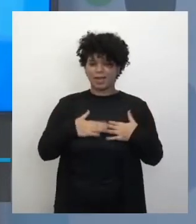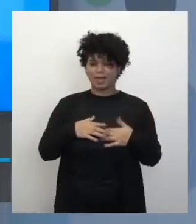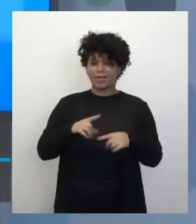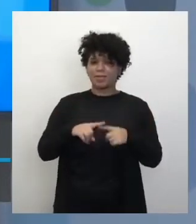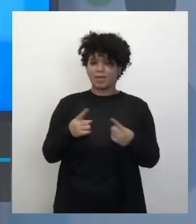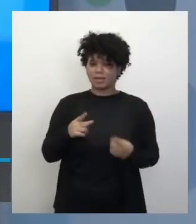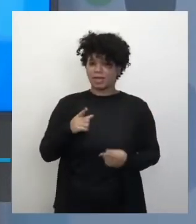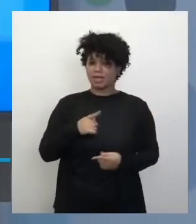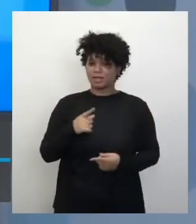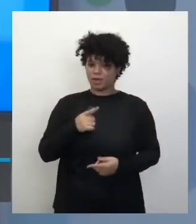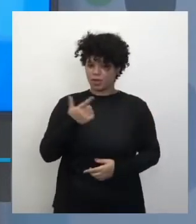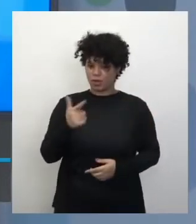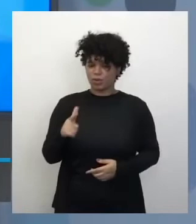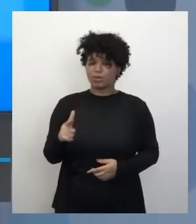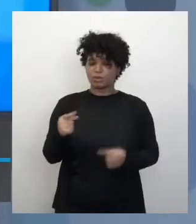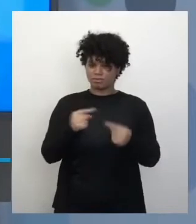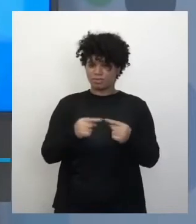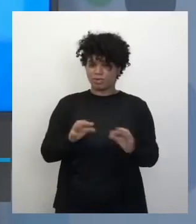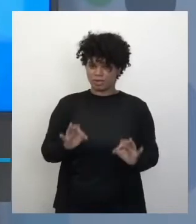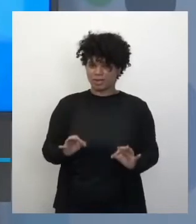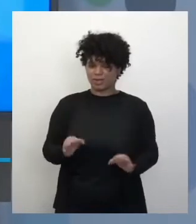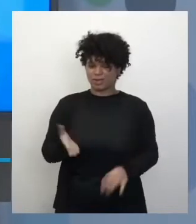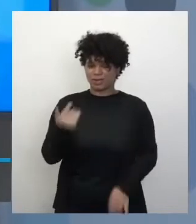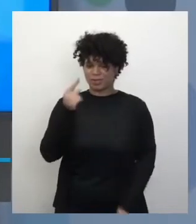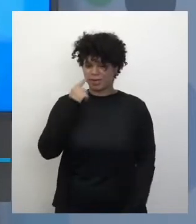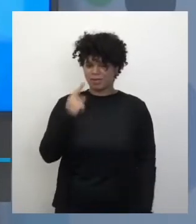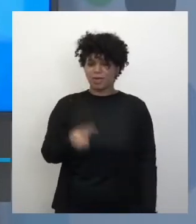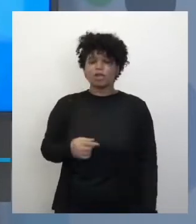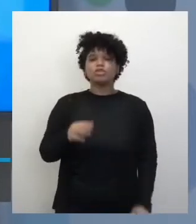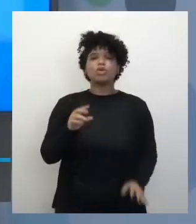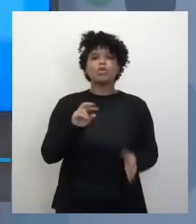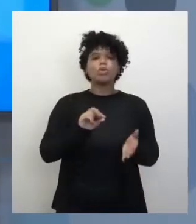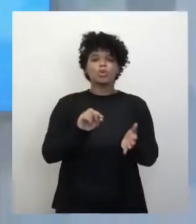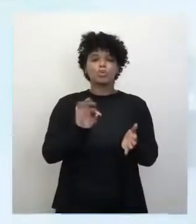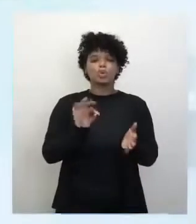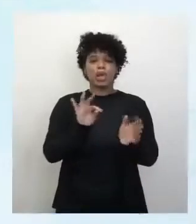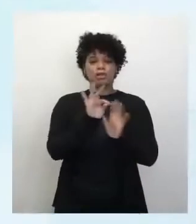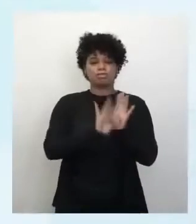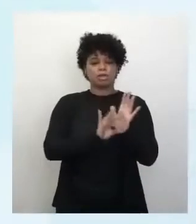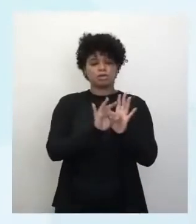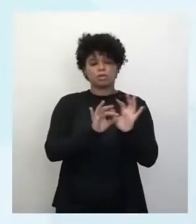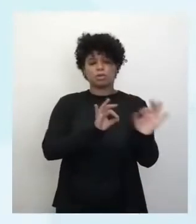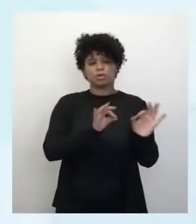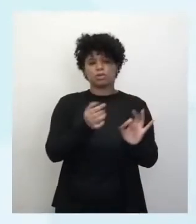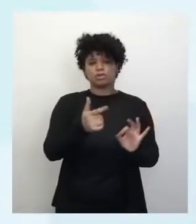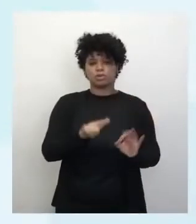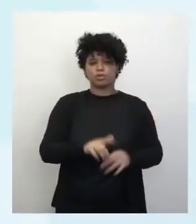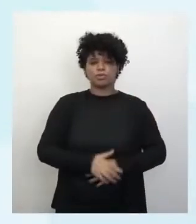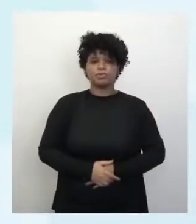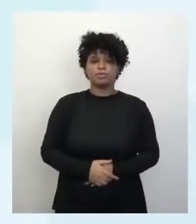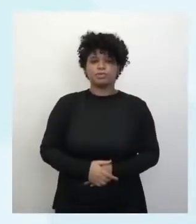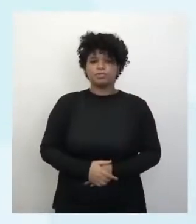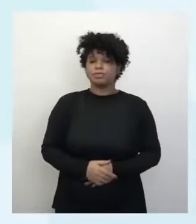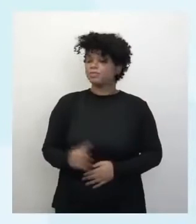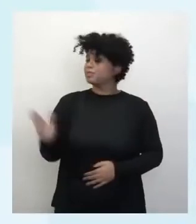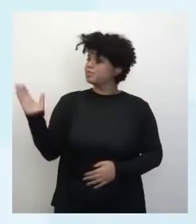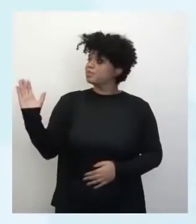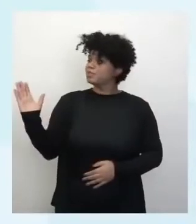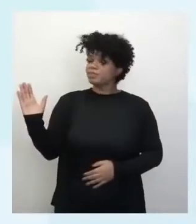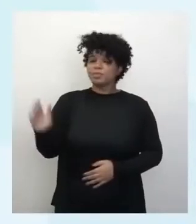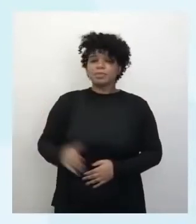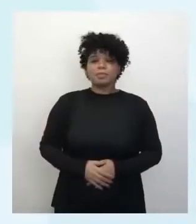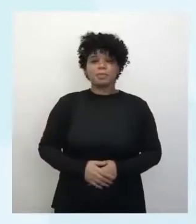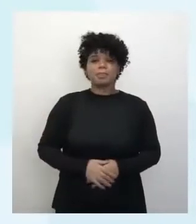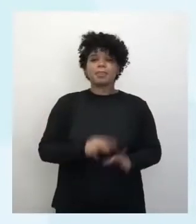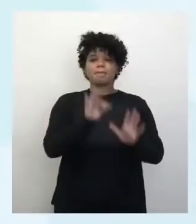de assuntos mais pertinentes. Vamos para a retextualização, a definição, olha lá. Então, retextualização é